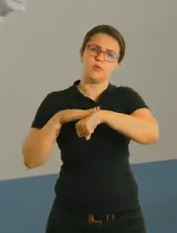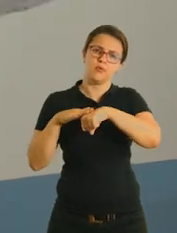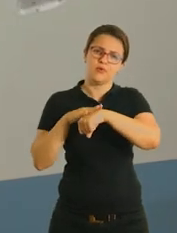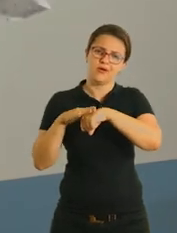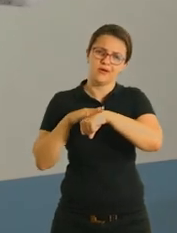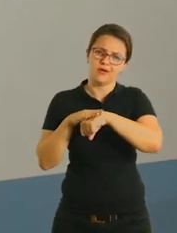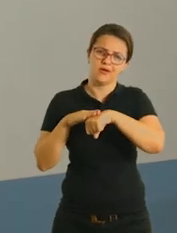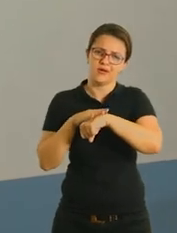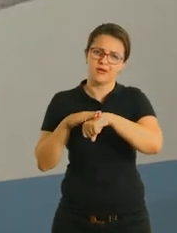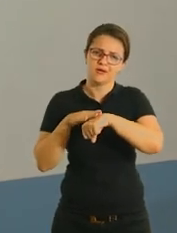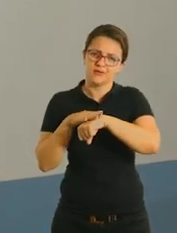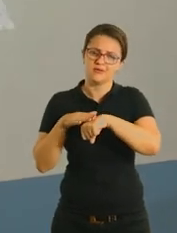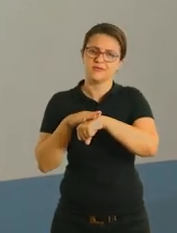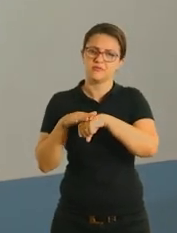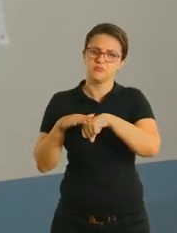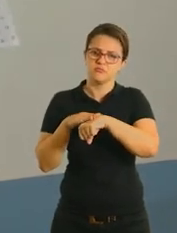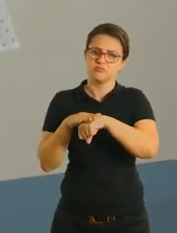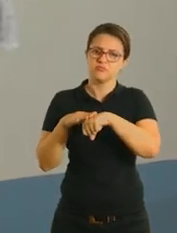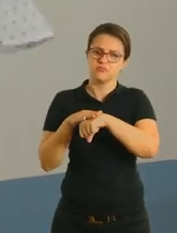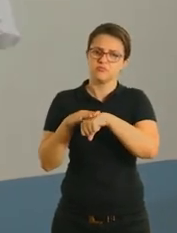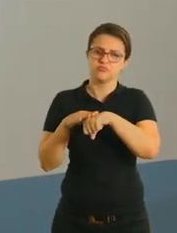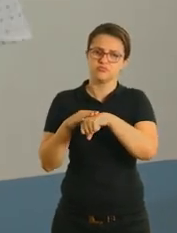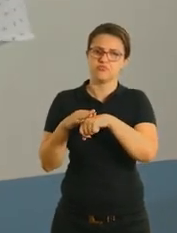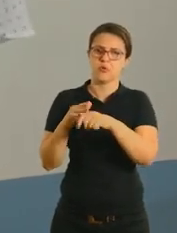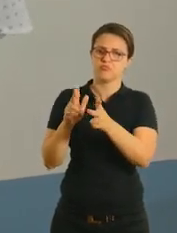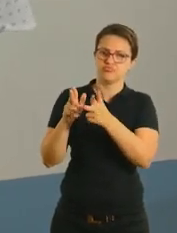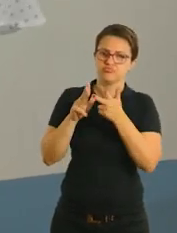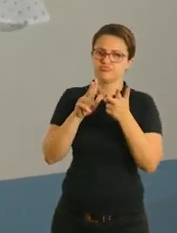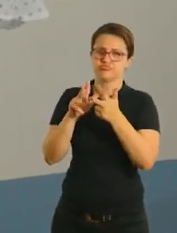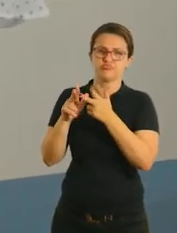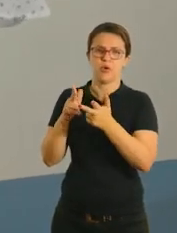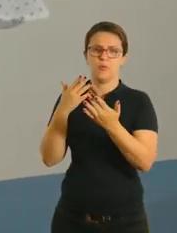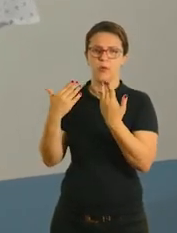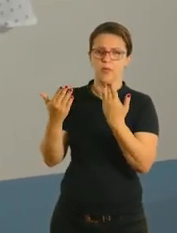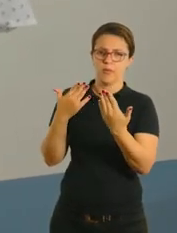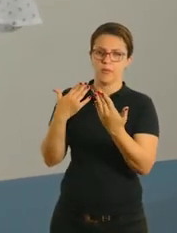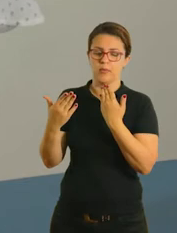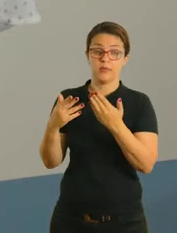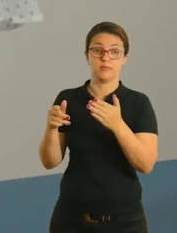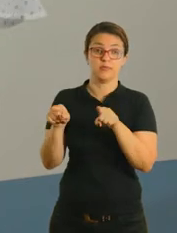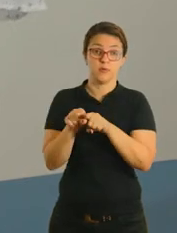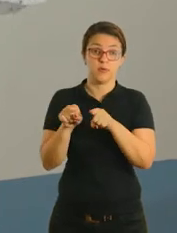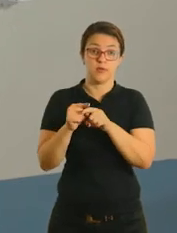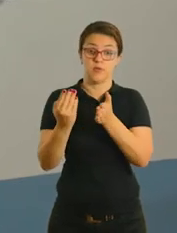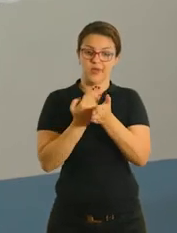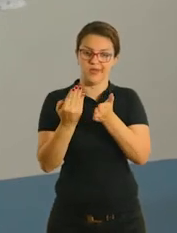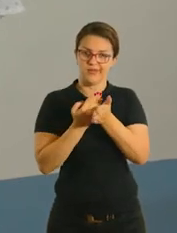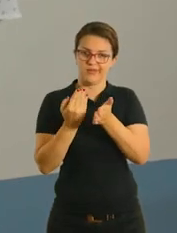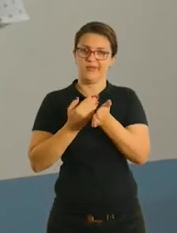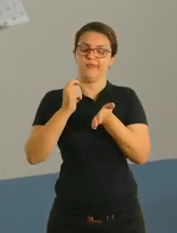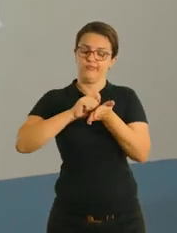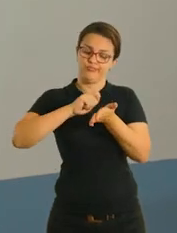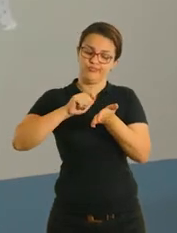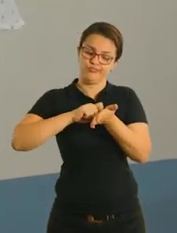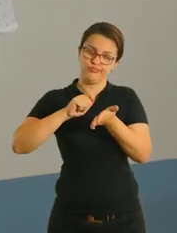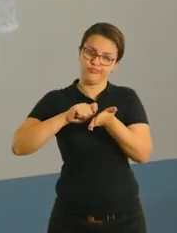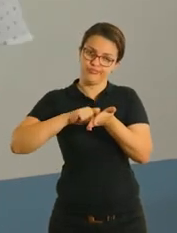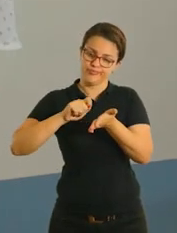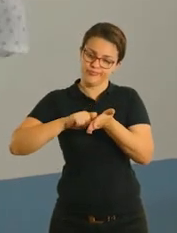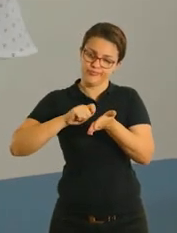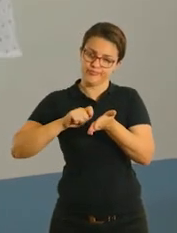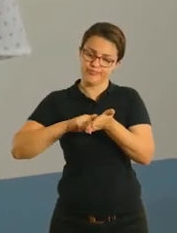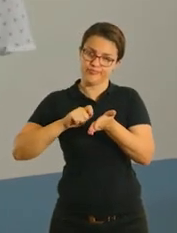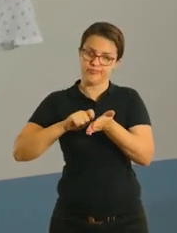faça toda essa conversa oralmente e faça os registros do caderno, né? E aí você está fazendo uma função de